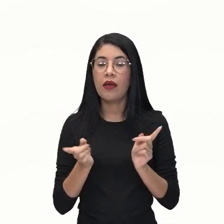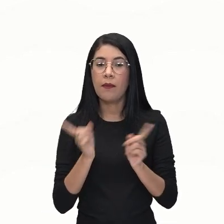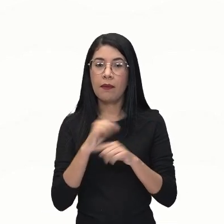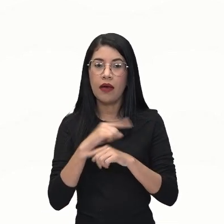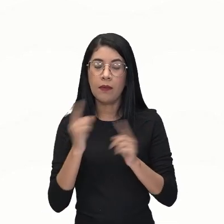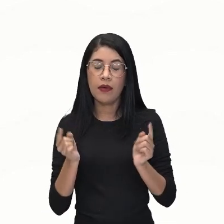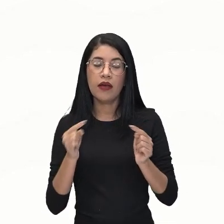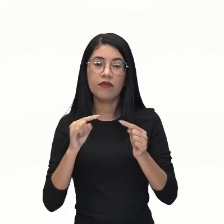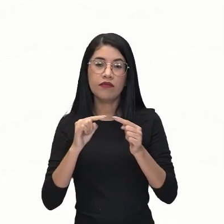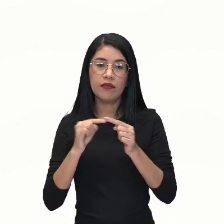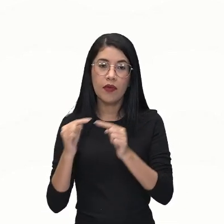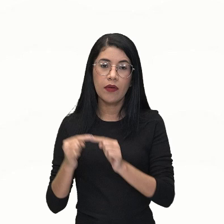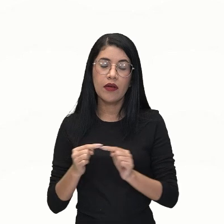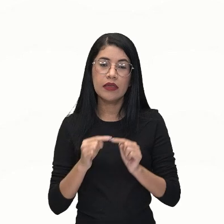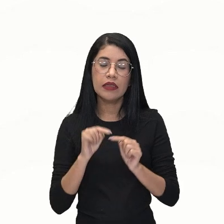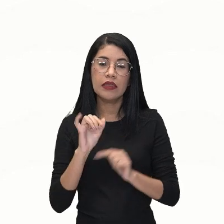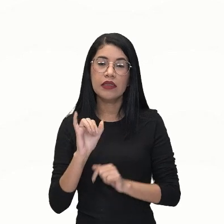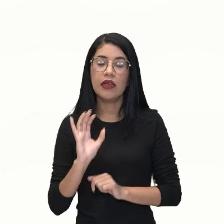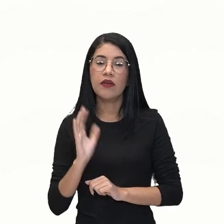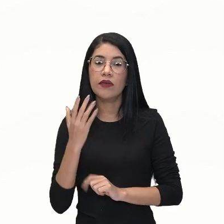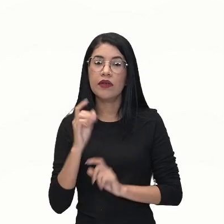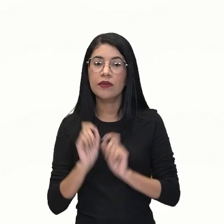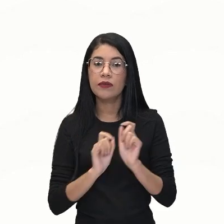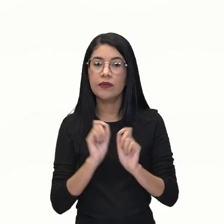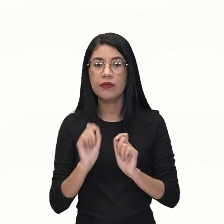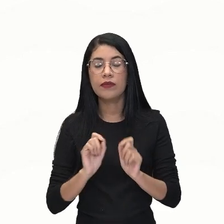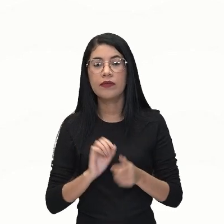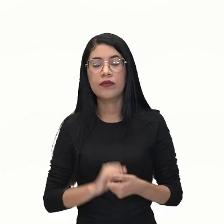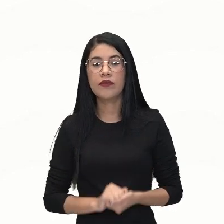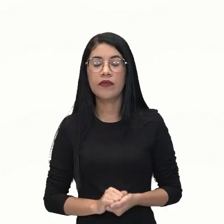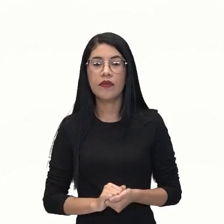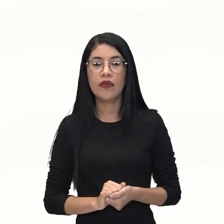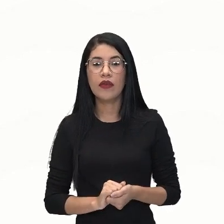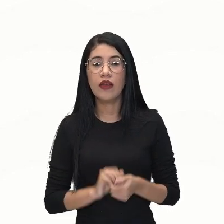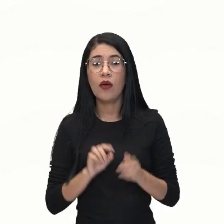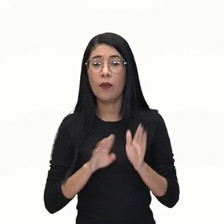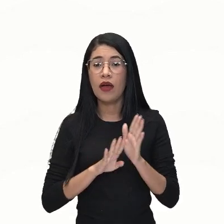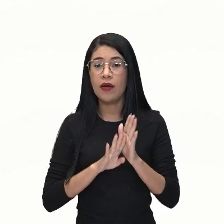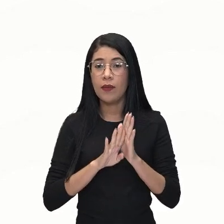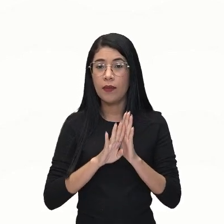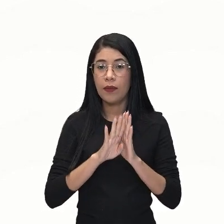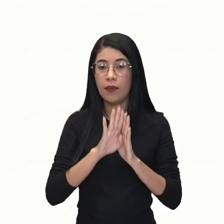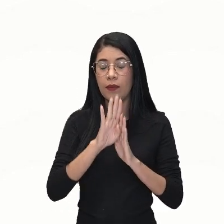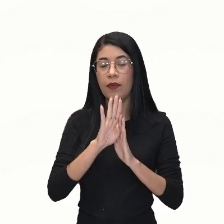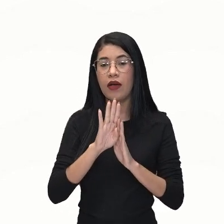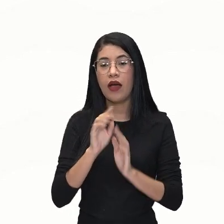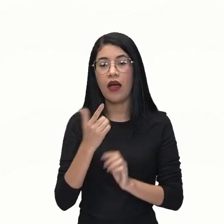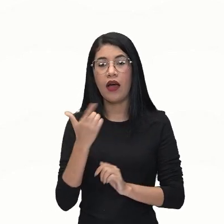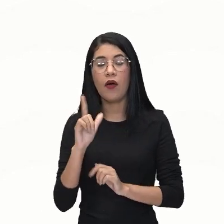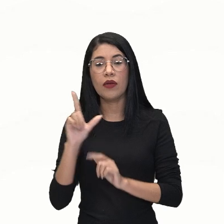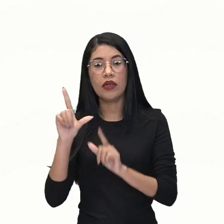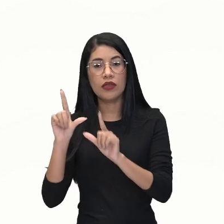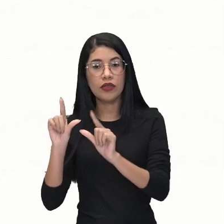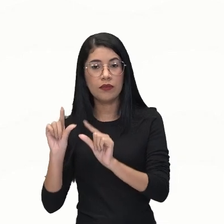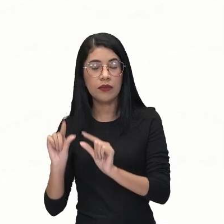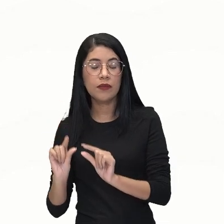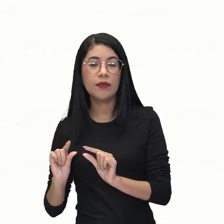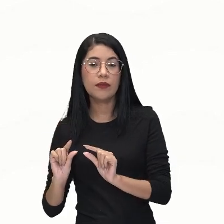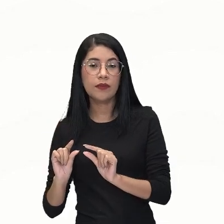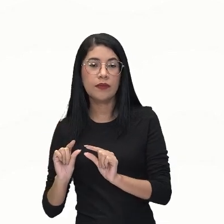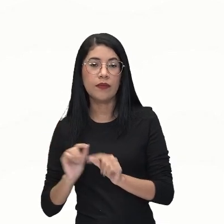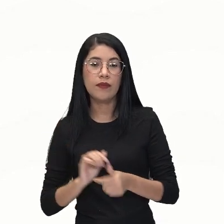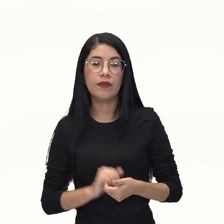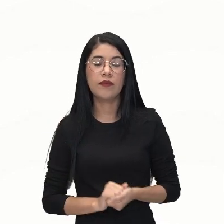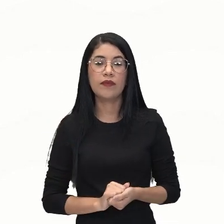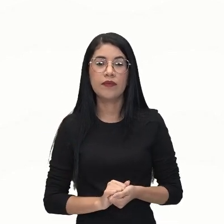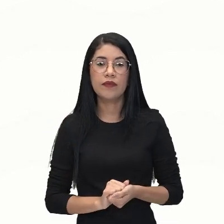inversamente proporcionais quando uma varia na razão inversa da outra.